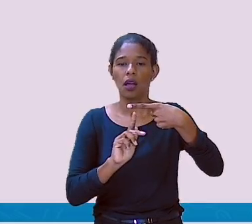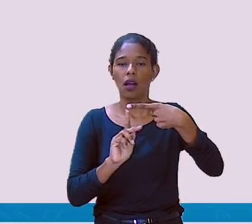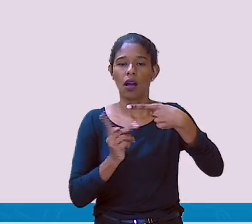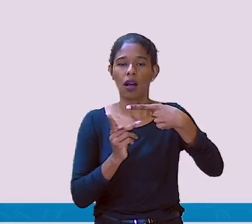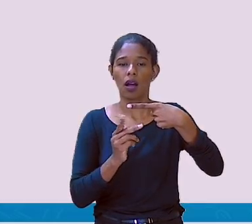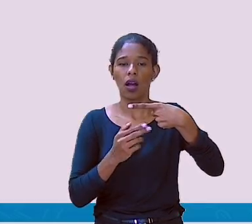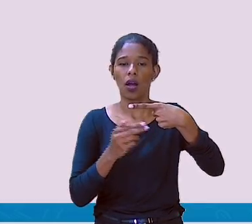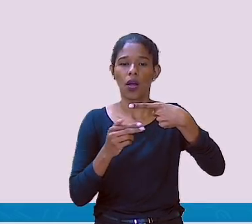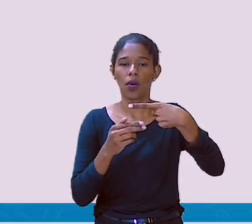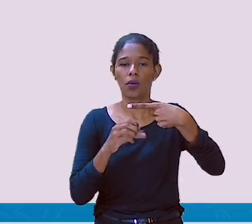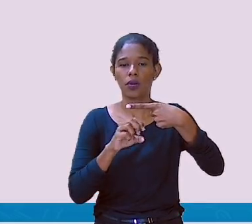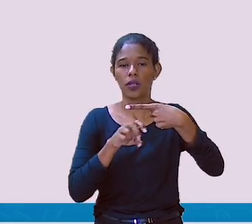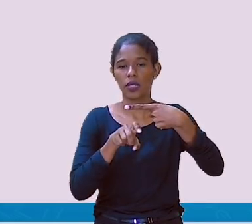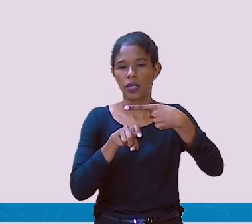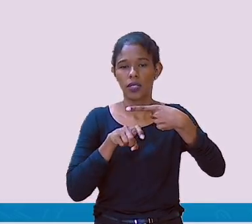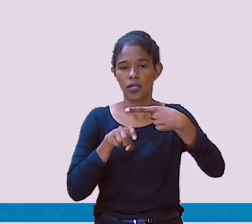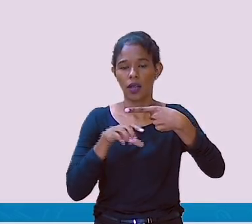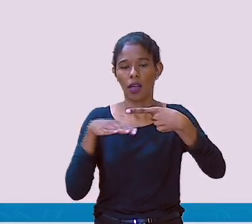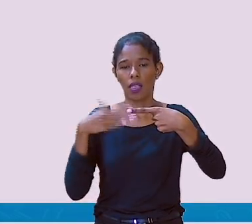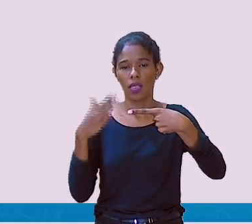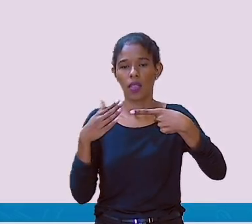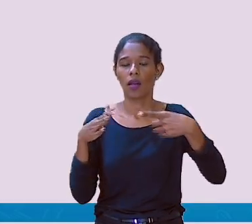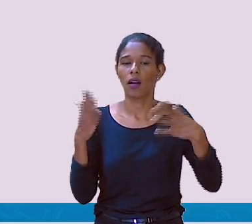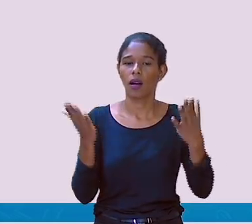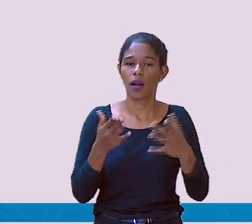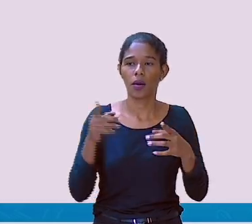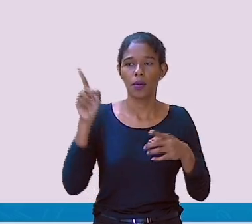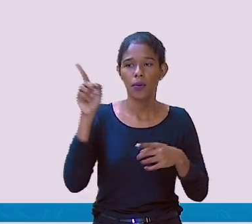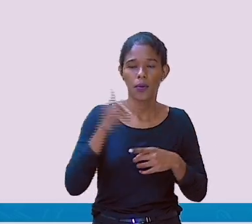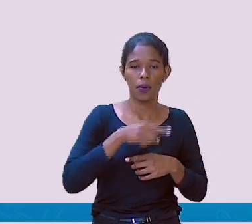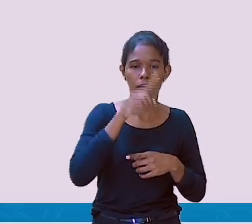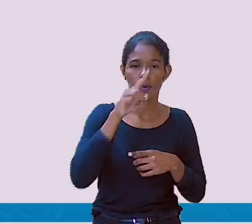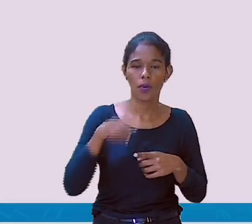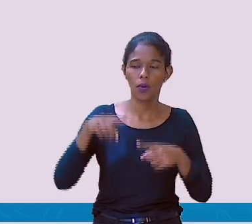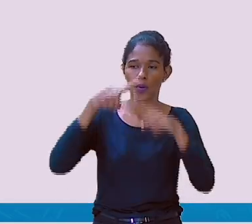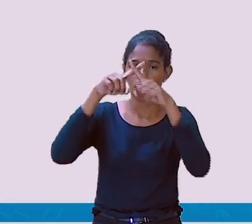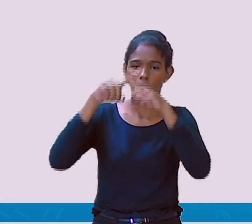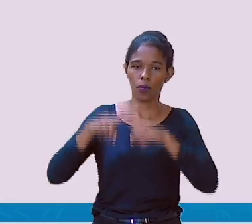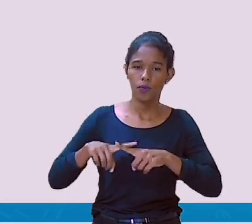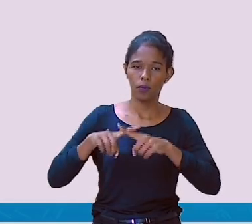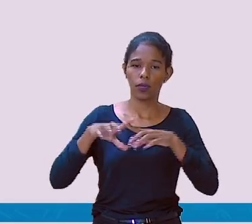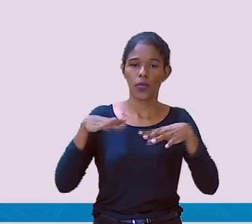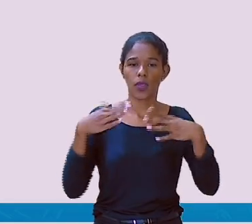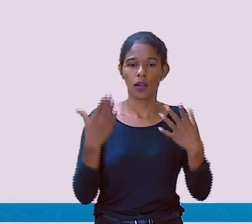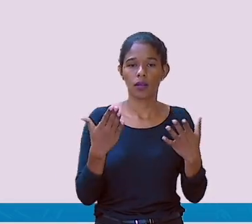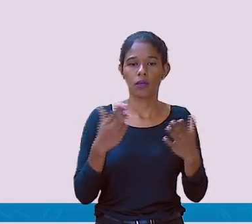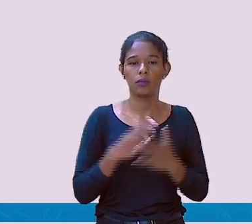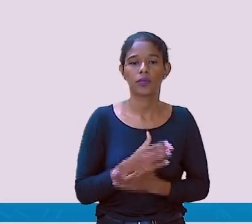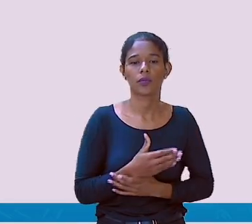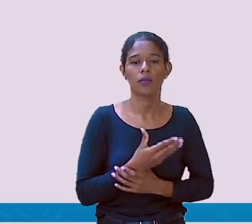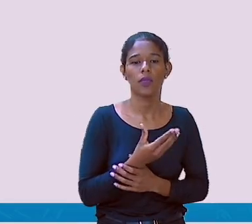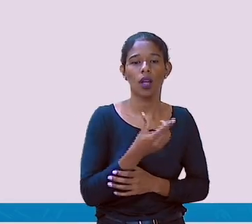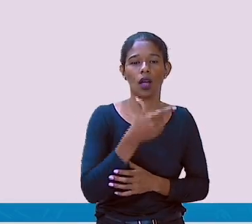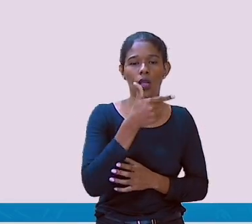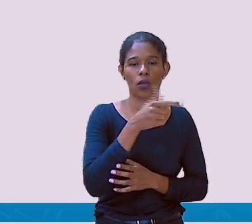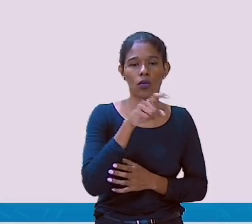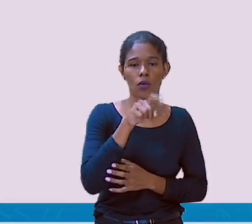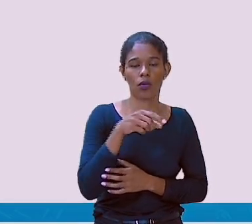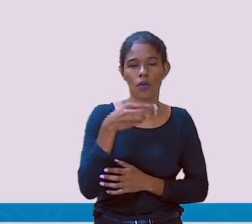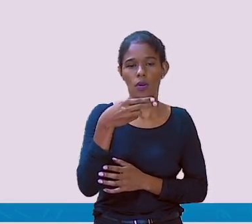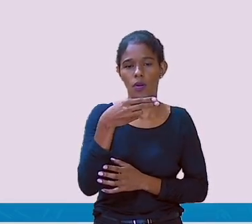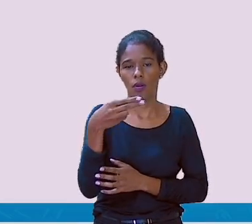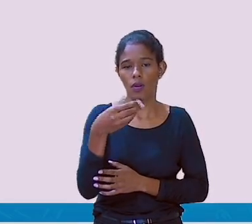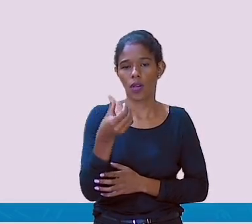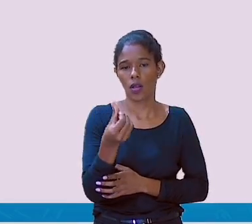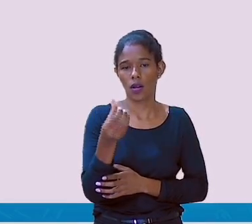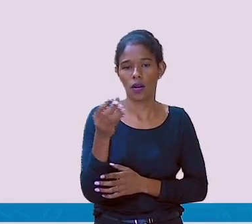Produto dos meios é igual ao produto dos extremos? Então, 2x é igual a 60. Qual o número